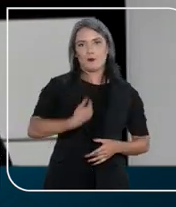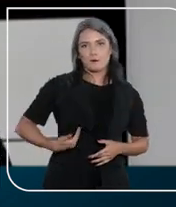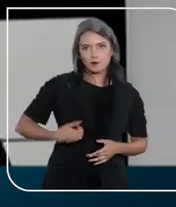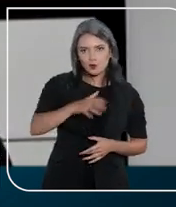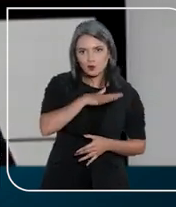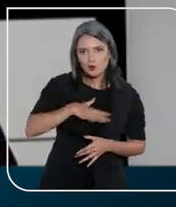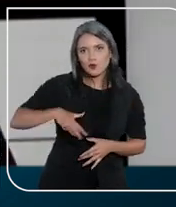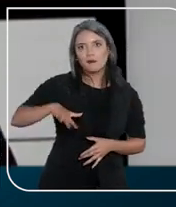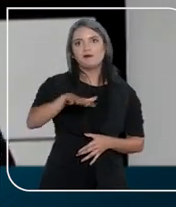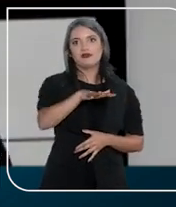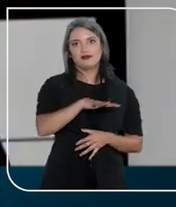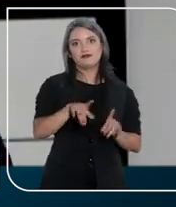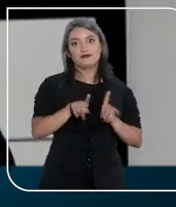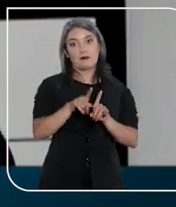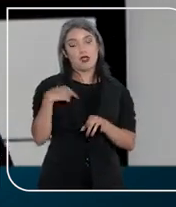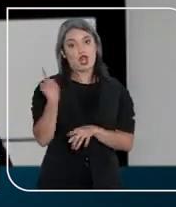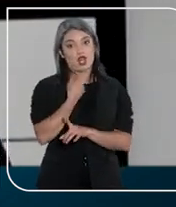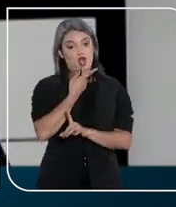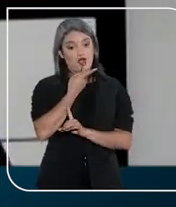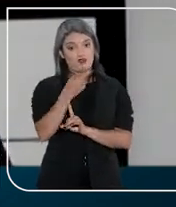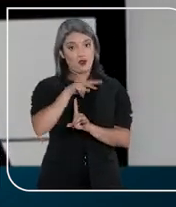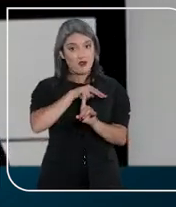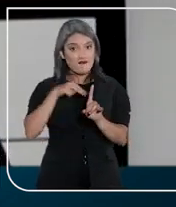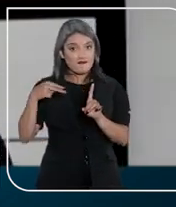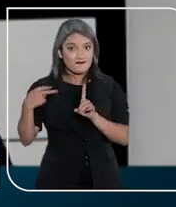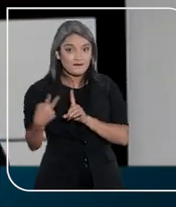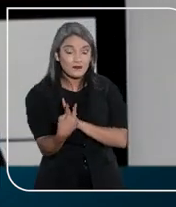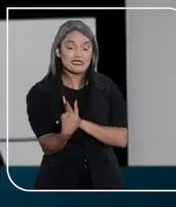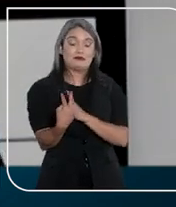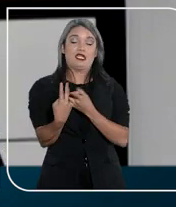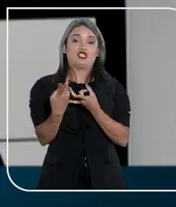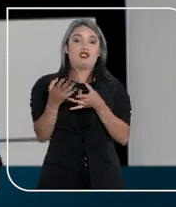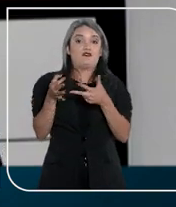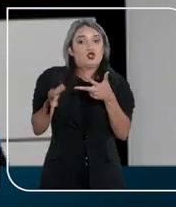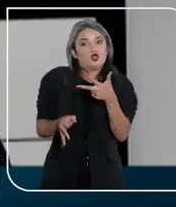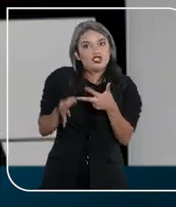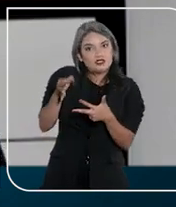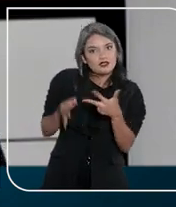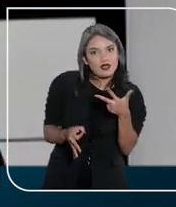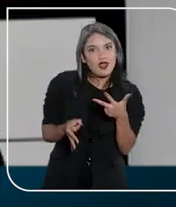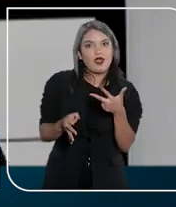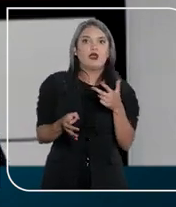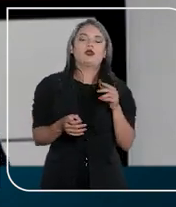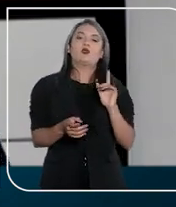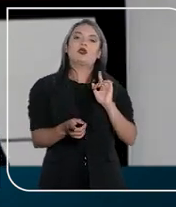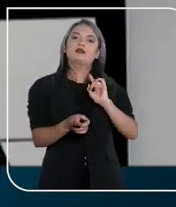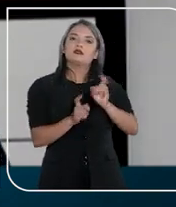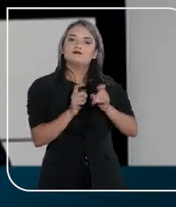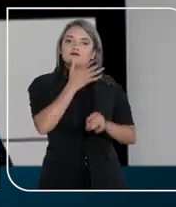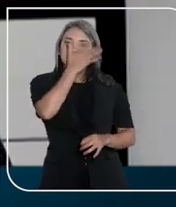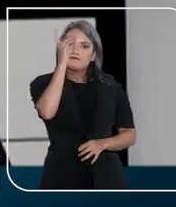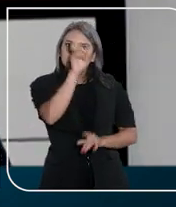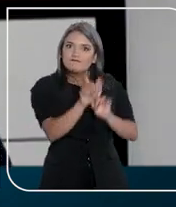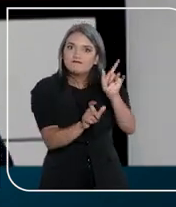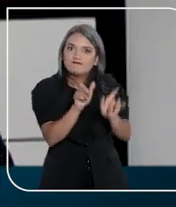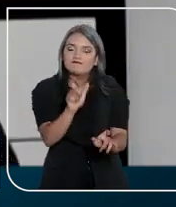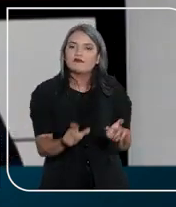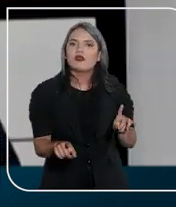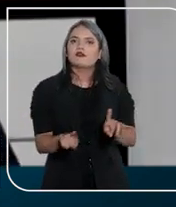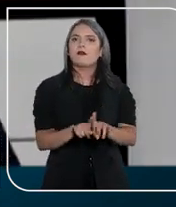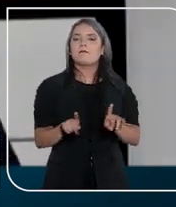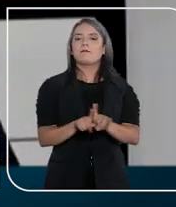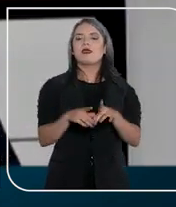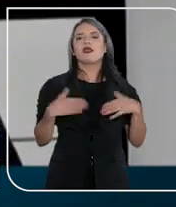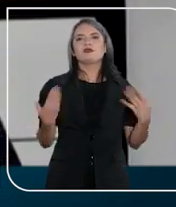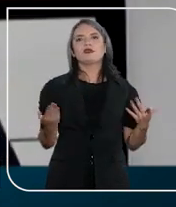claro, da ótica do Poder Judiciário, das cortes superiores, também da administração e dos próprios indivíduos que são lesados, a